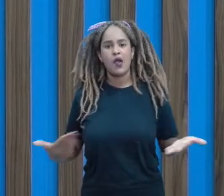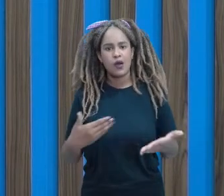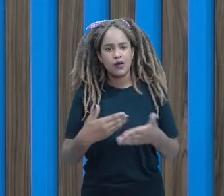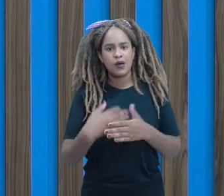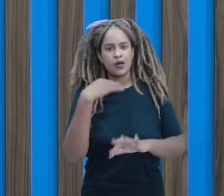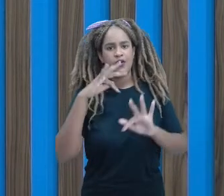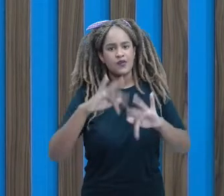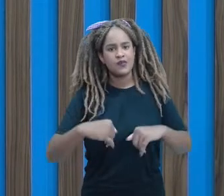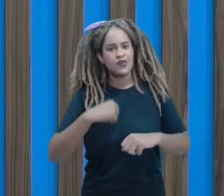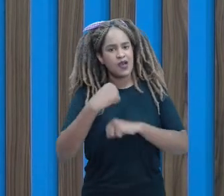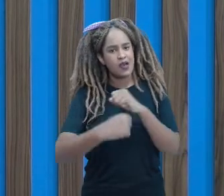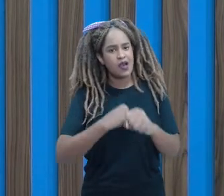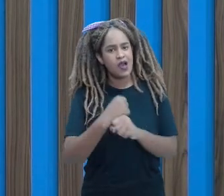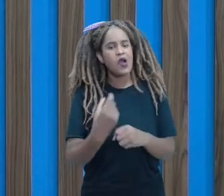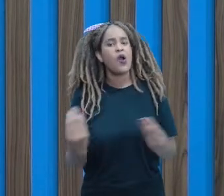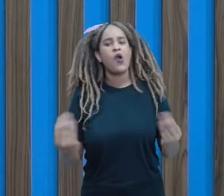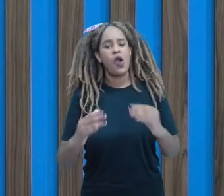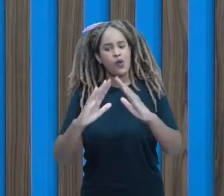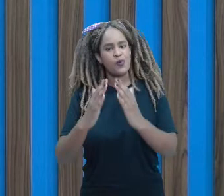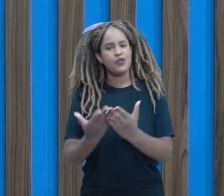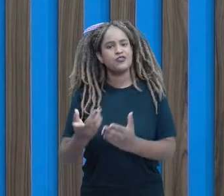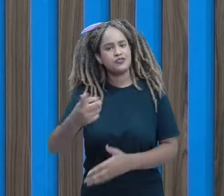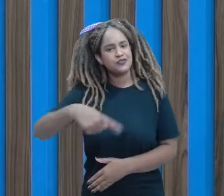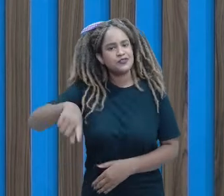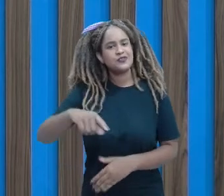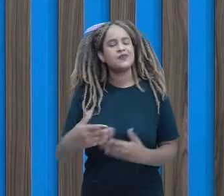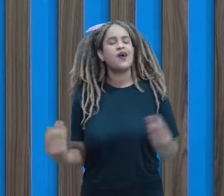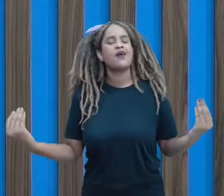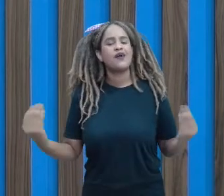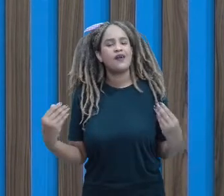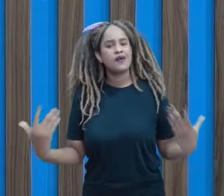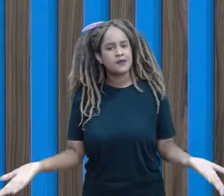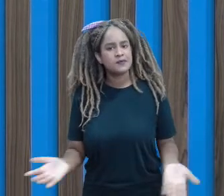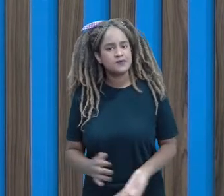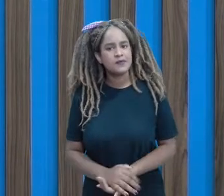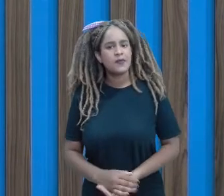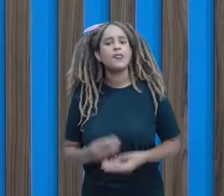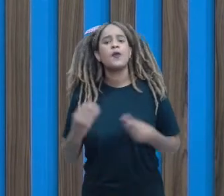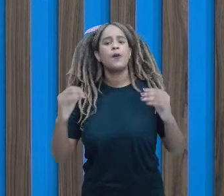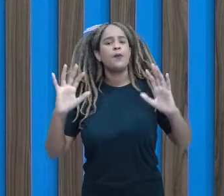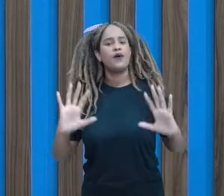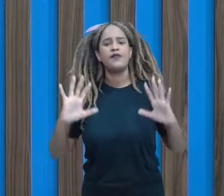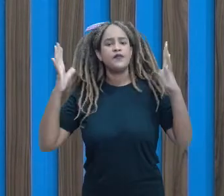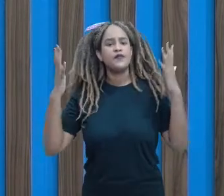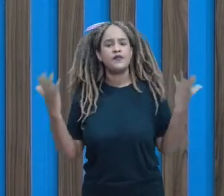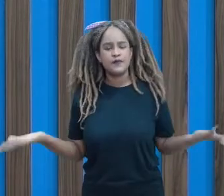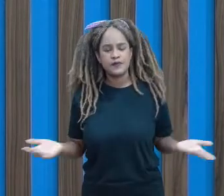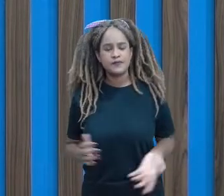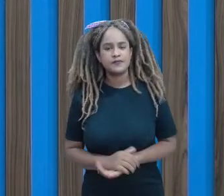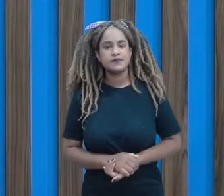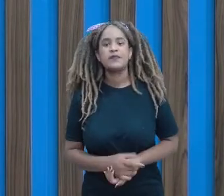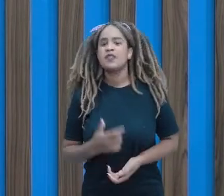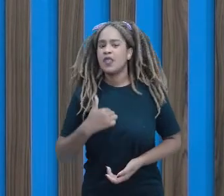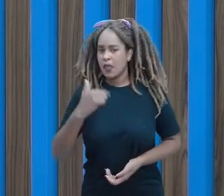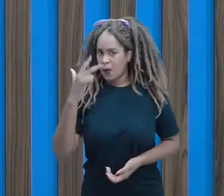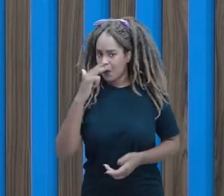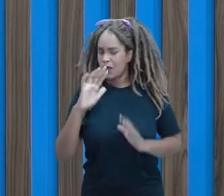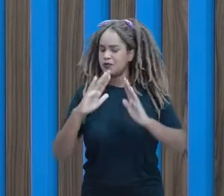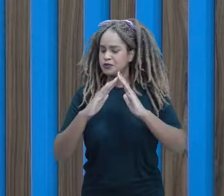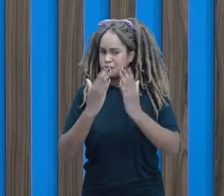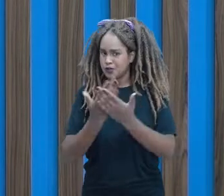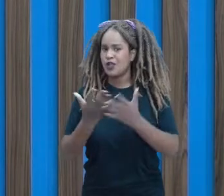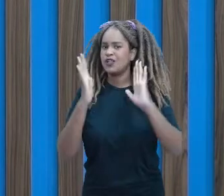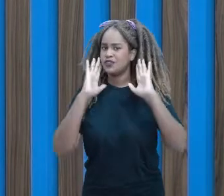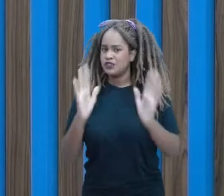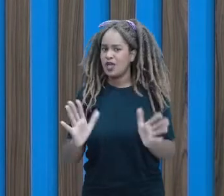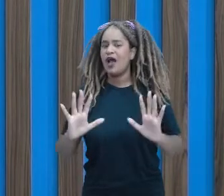os resultados aí na escola de vocês, como foram as festas. Eu acredito que muita escola, professora Carol, já